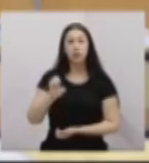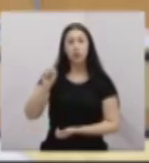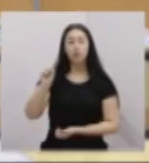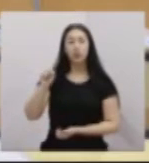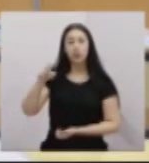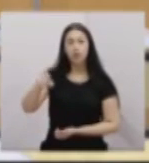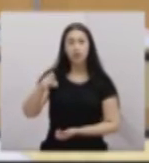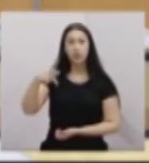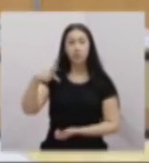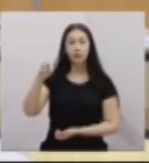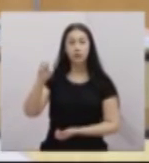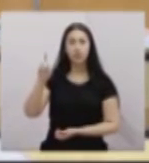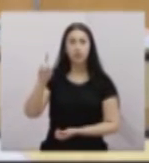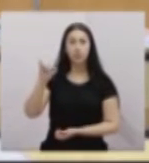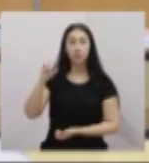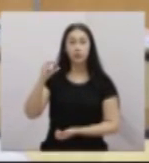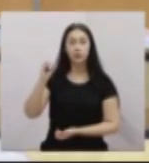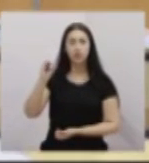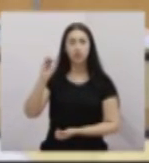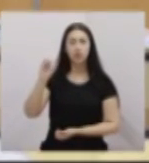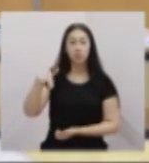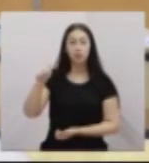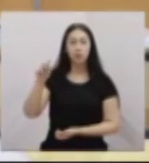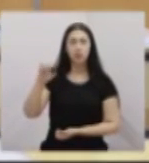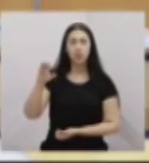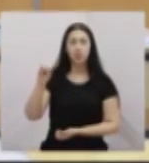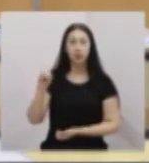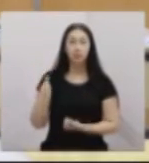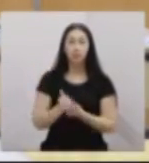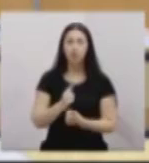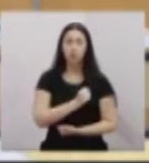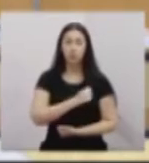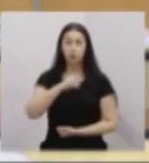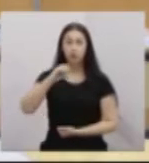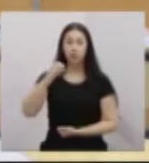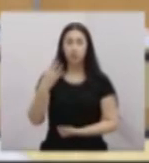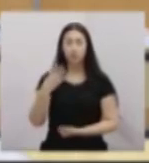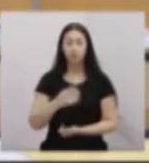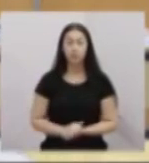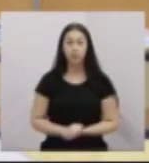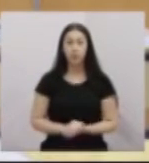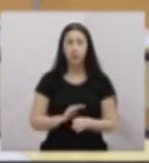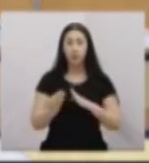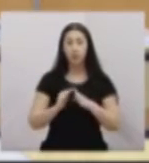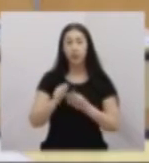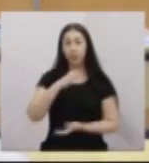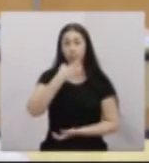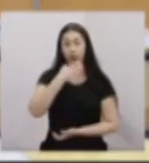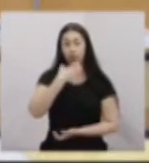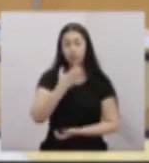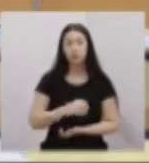Expedicionário Joaquim Antônio Nunes, próximo ao número 94, no Jardim Paraíso. Foto em anexo. Assim sendo,